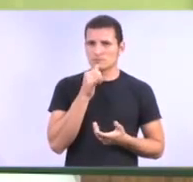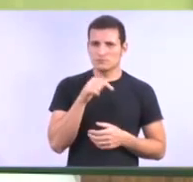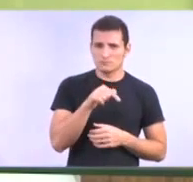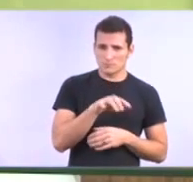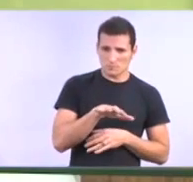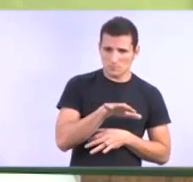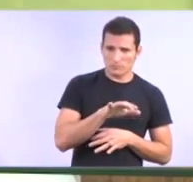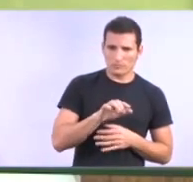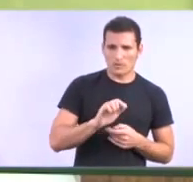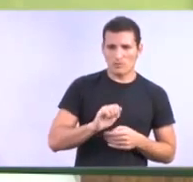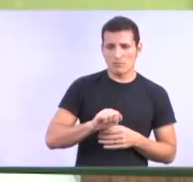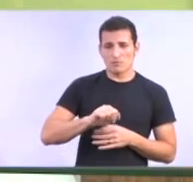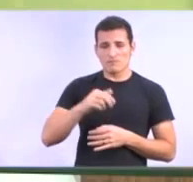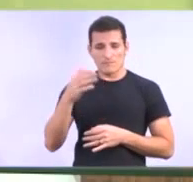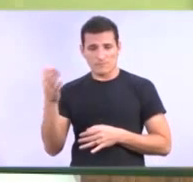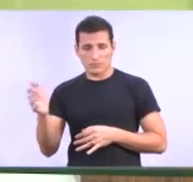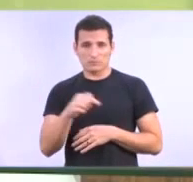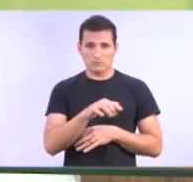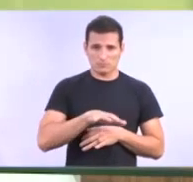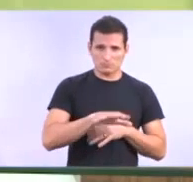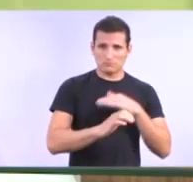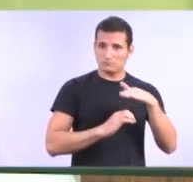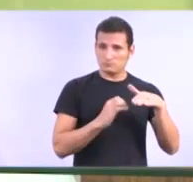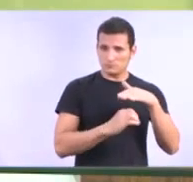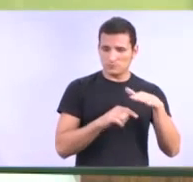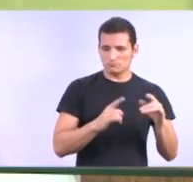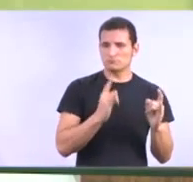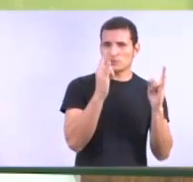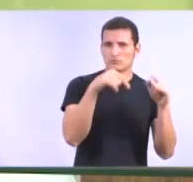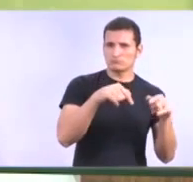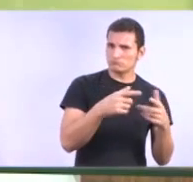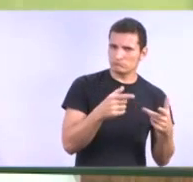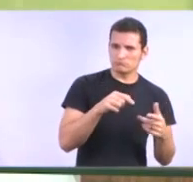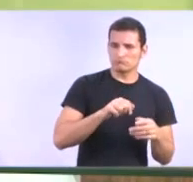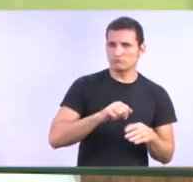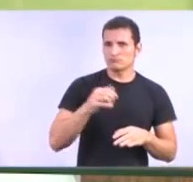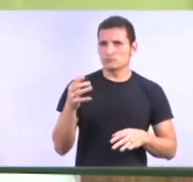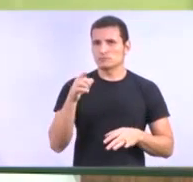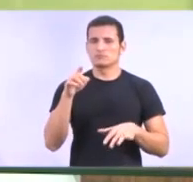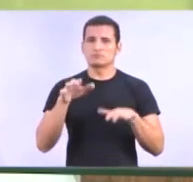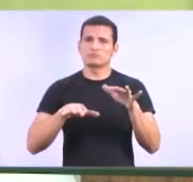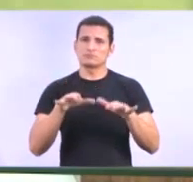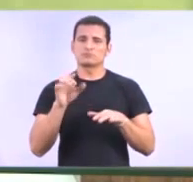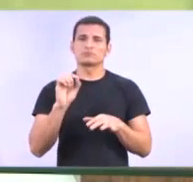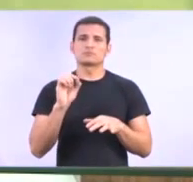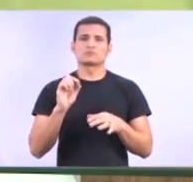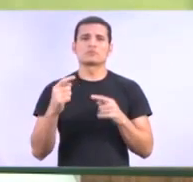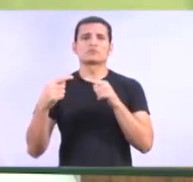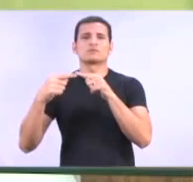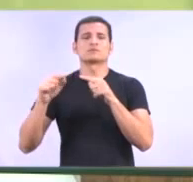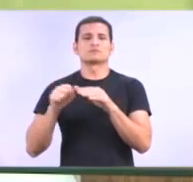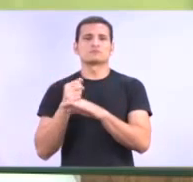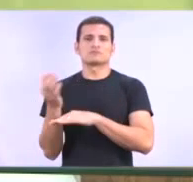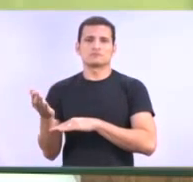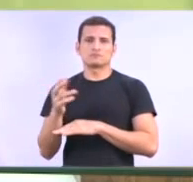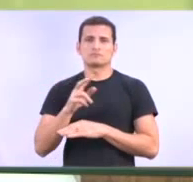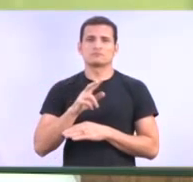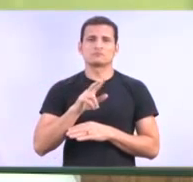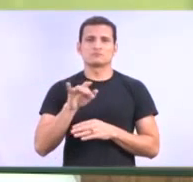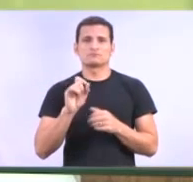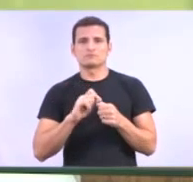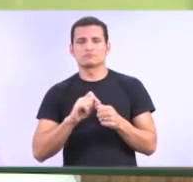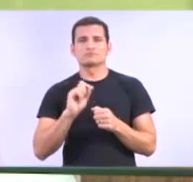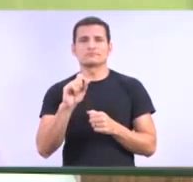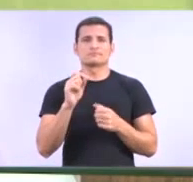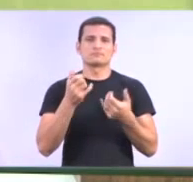saiu do ambiente da empresa, do prédio, alguma coisa, você vai depender da conexão externa, que vai ser feita através de fibra,